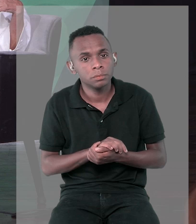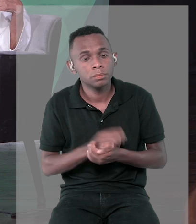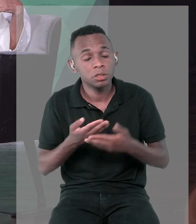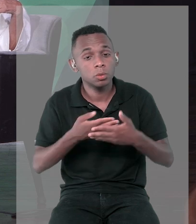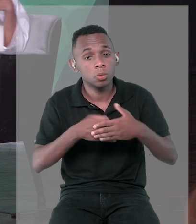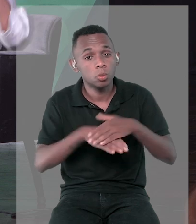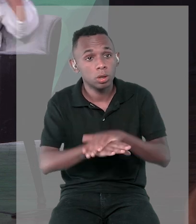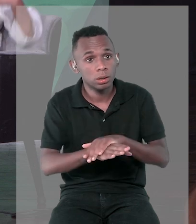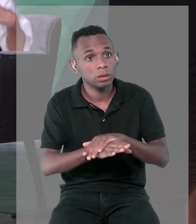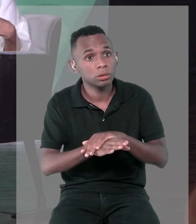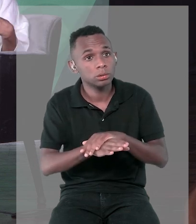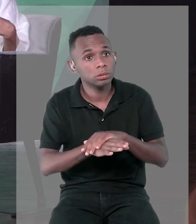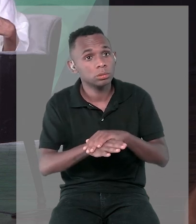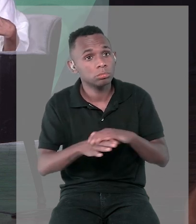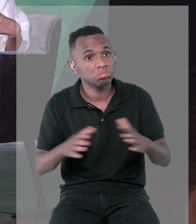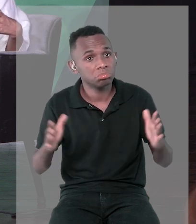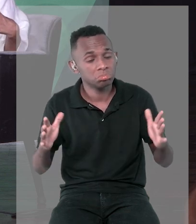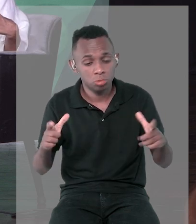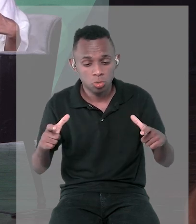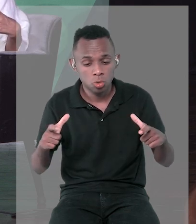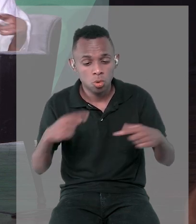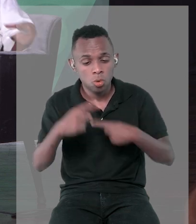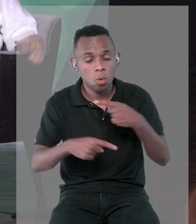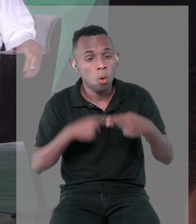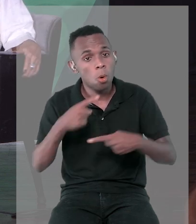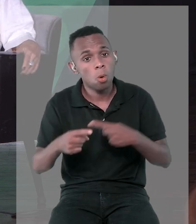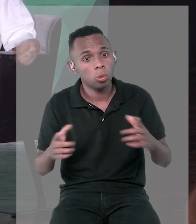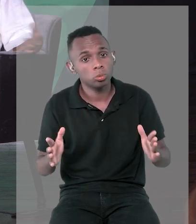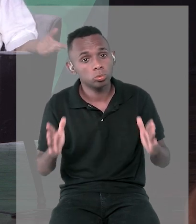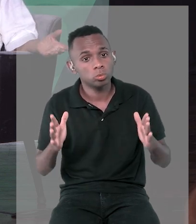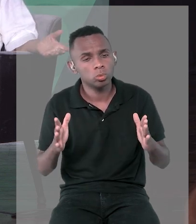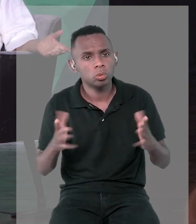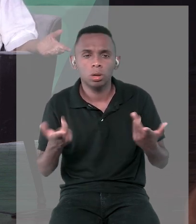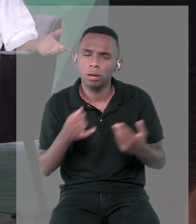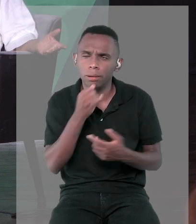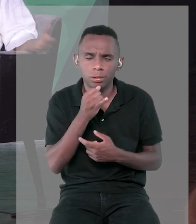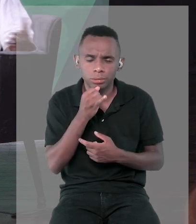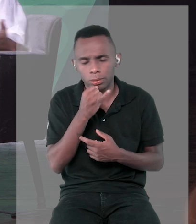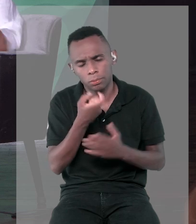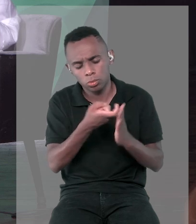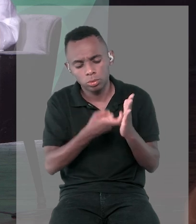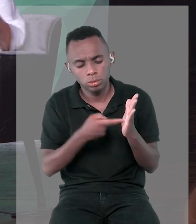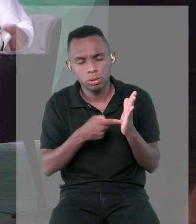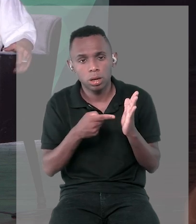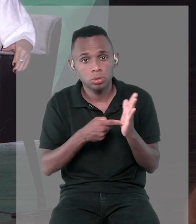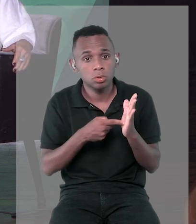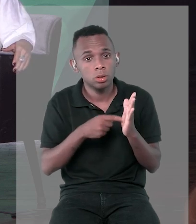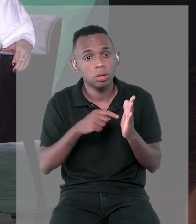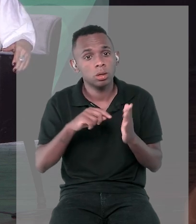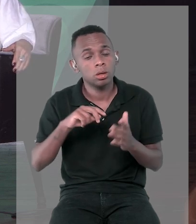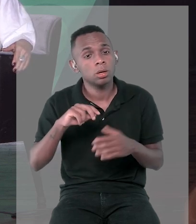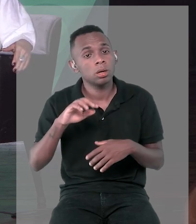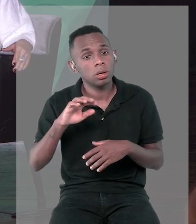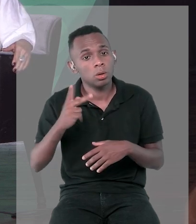eram guardadas em rolos desse tamanho. E esse é um caso, por exemplo, do texto inédito